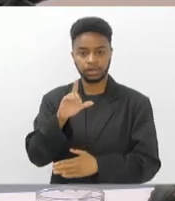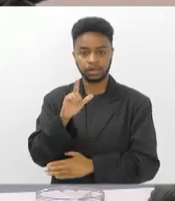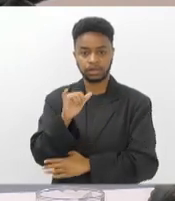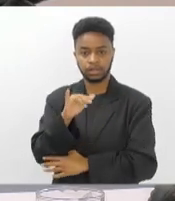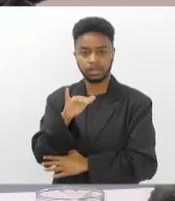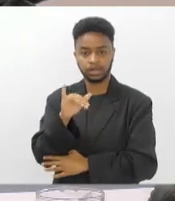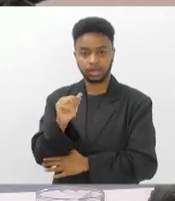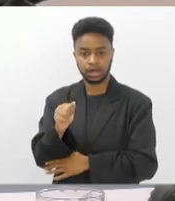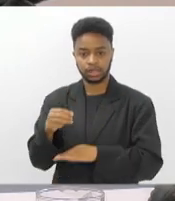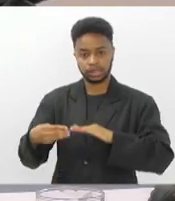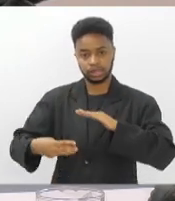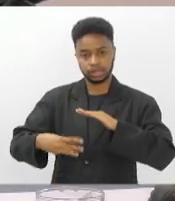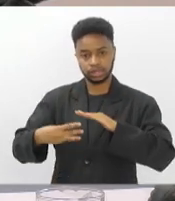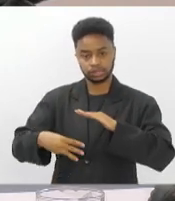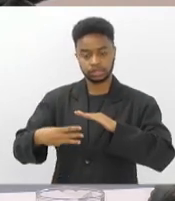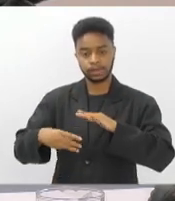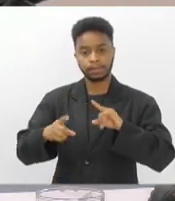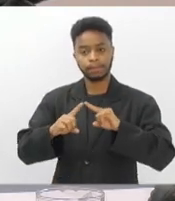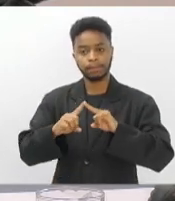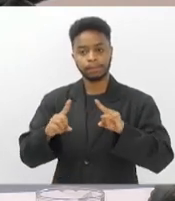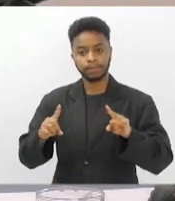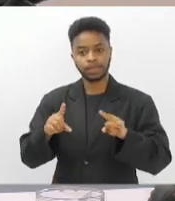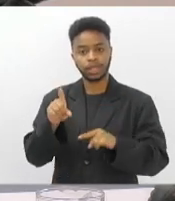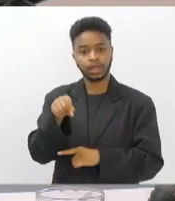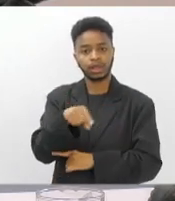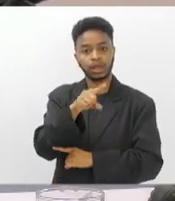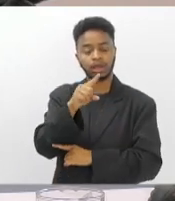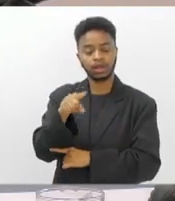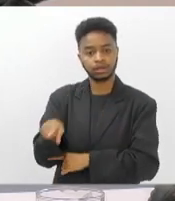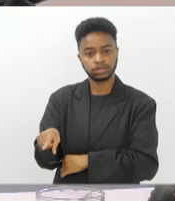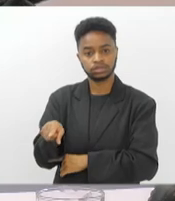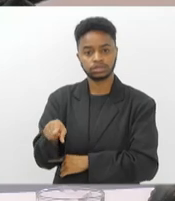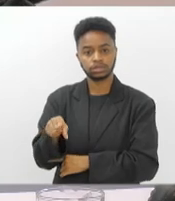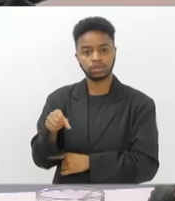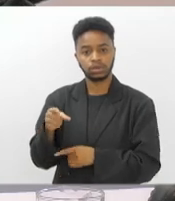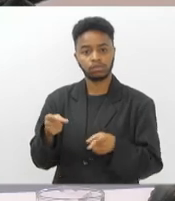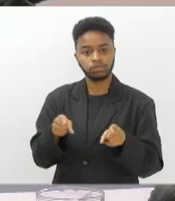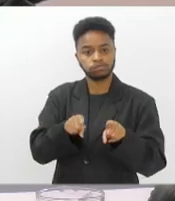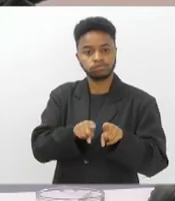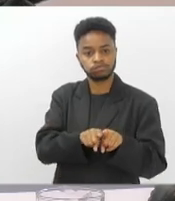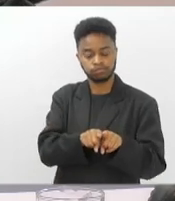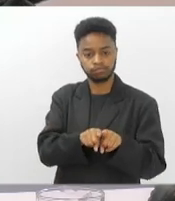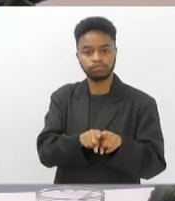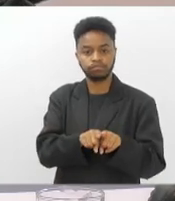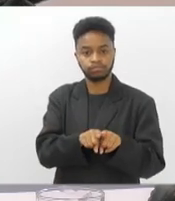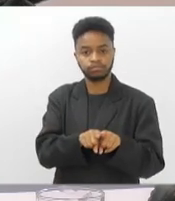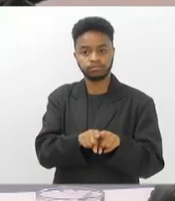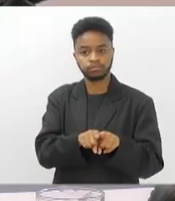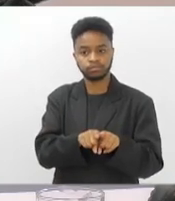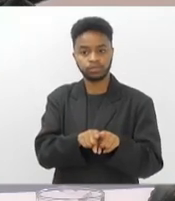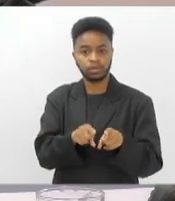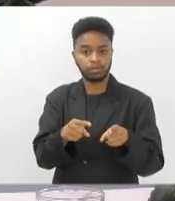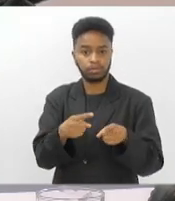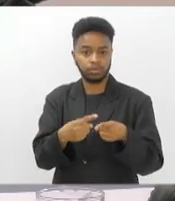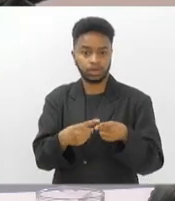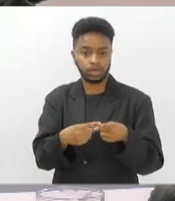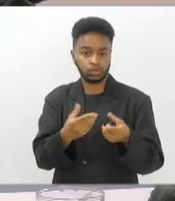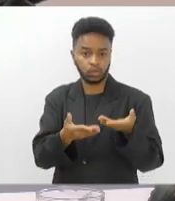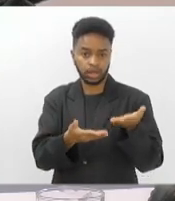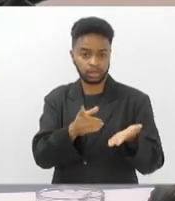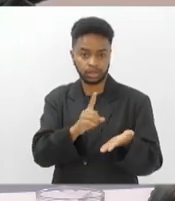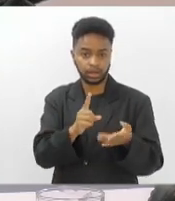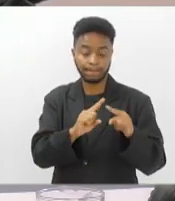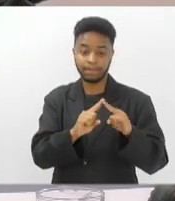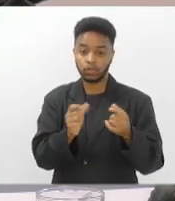terceirizadas e estão fazendo o cancelamento do convênio junto a elas para que não atendam mas também